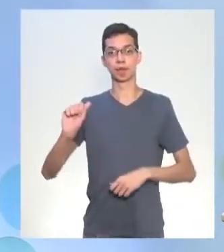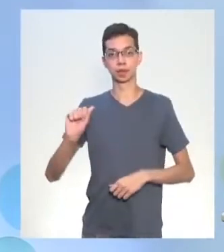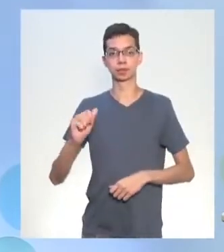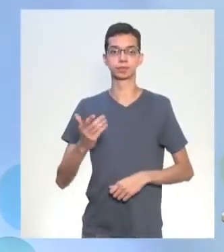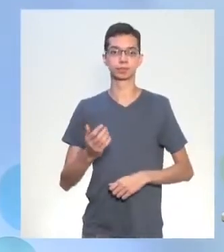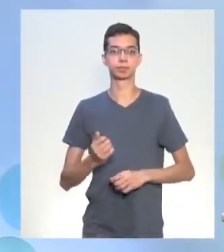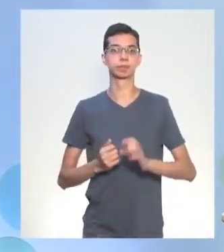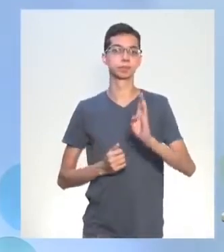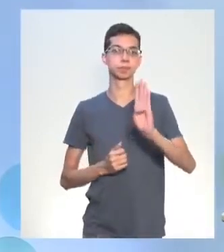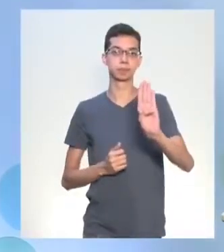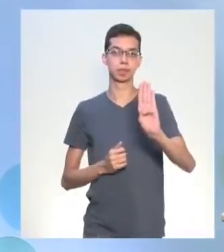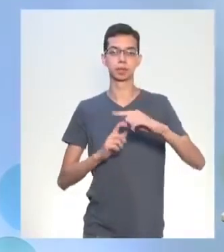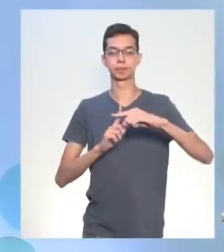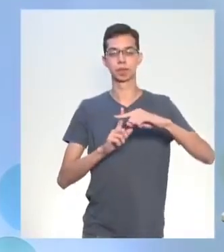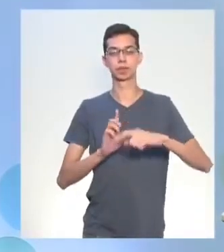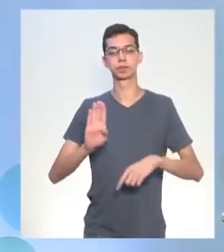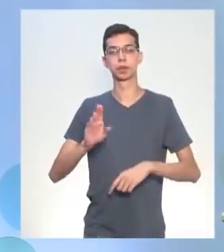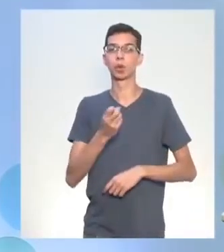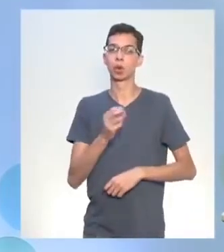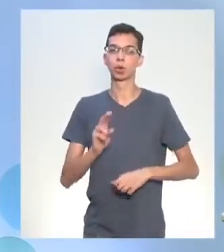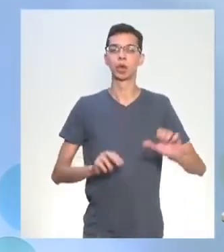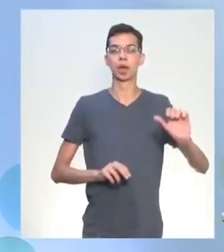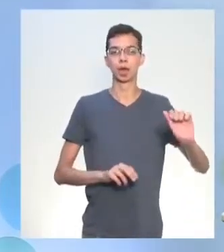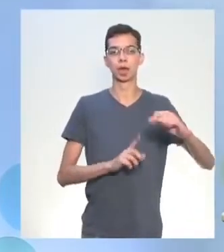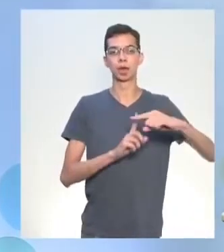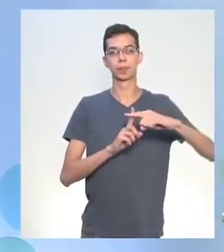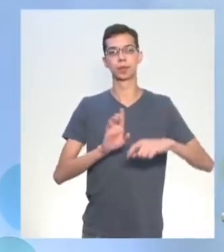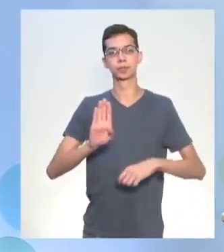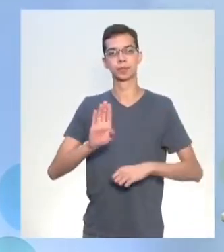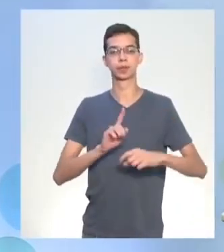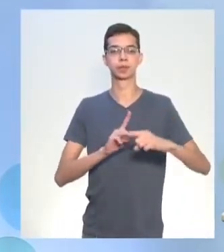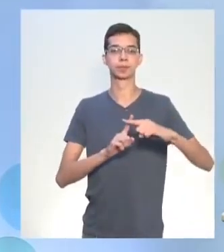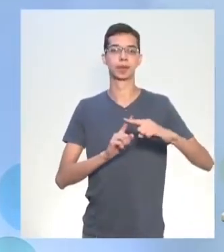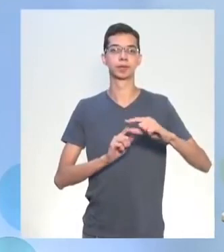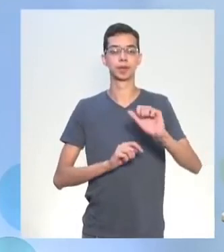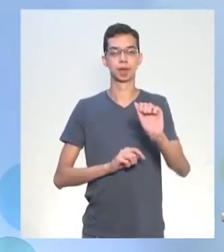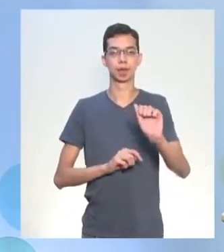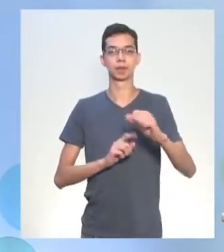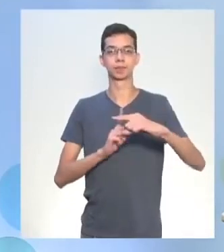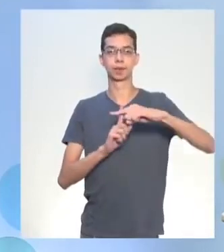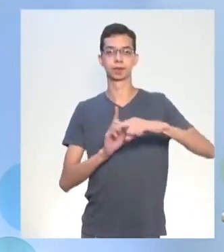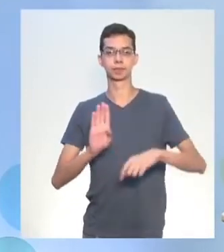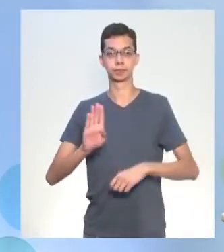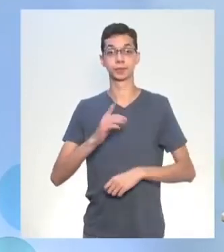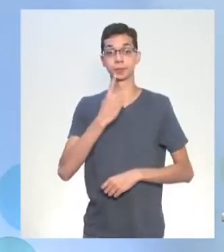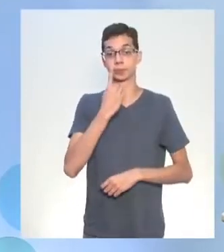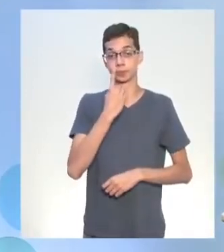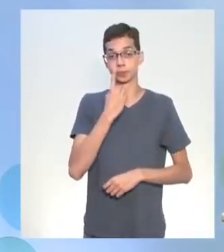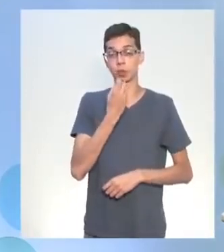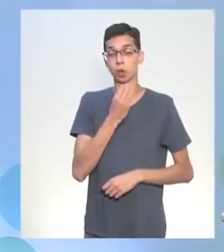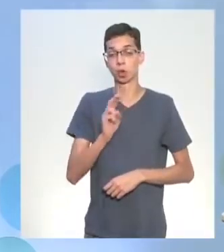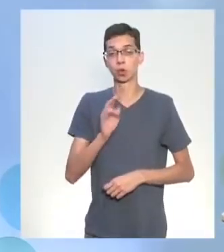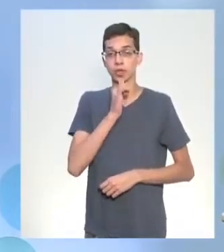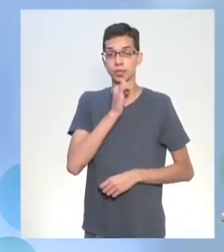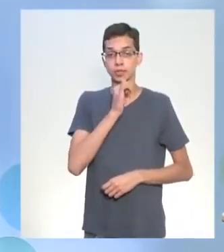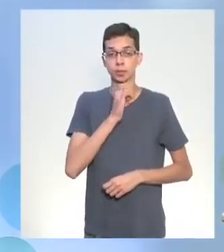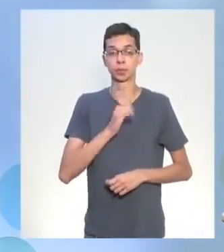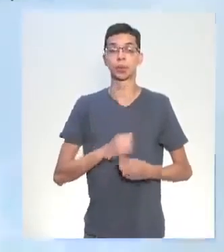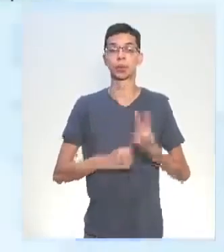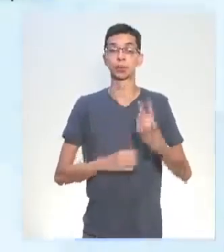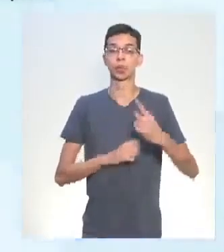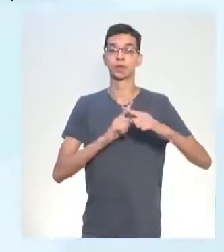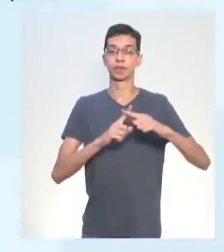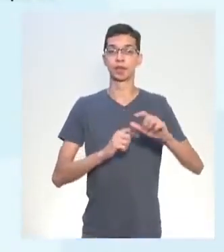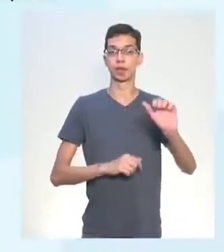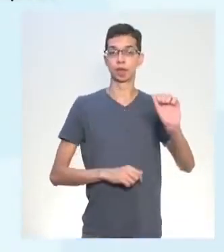mais A mais B. Ou ainda, 2 vezes o lado A, não é isso? Mais 2 vezes o lado B. Então, quem escreveu